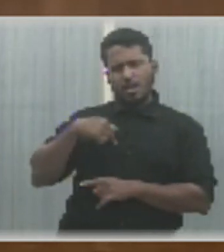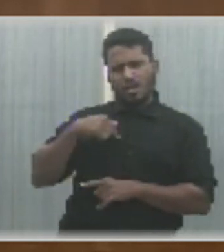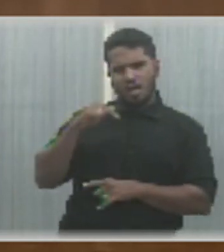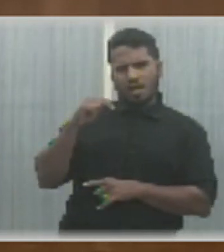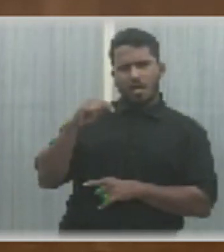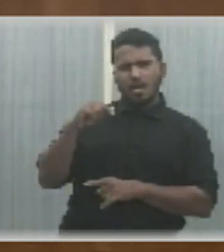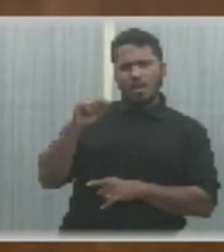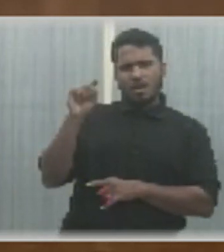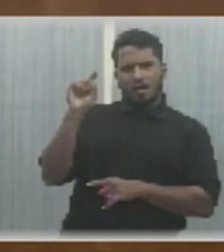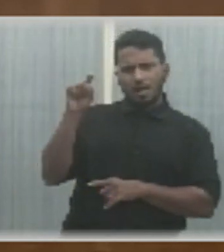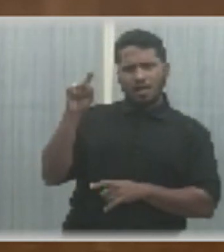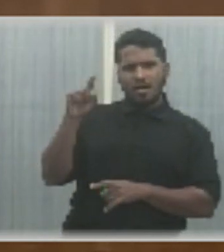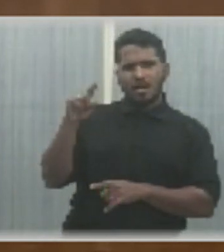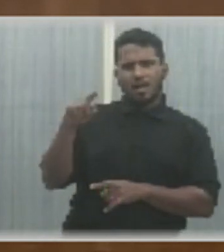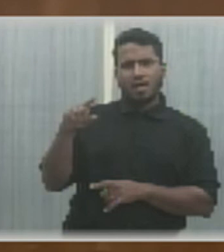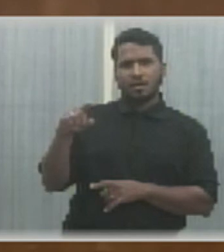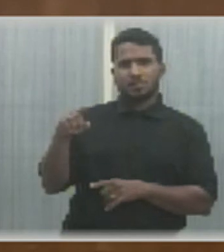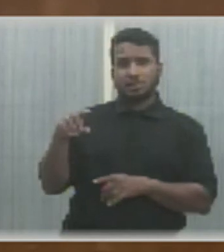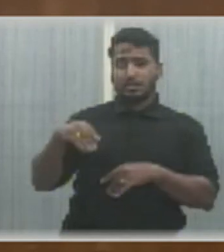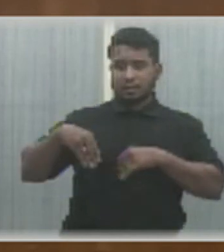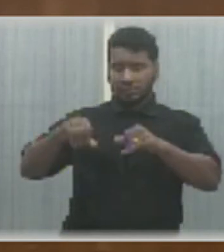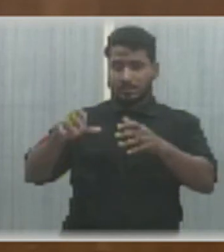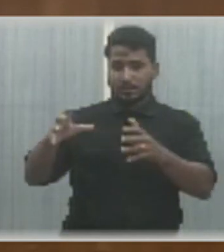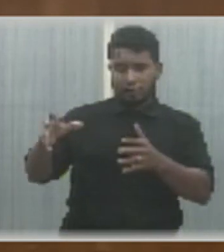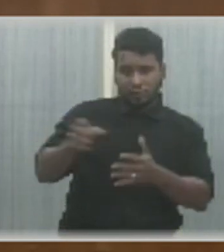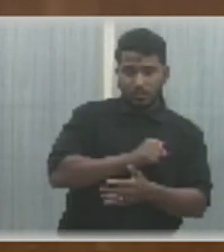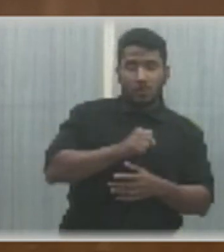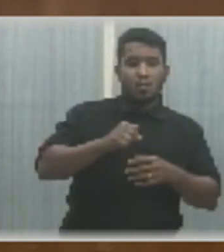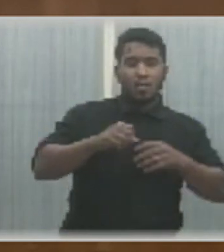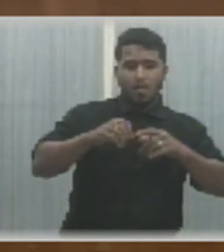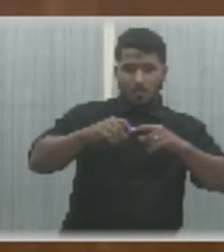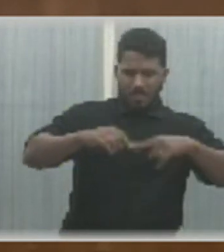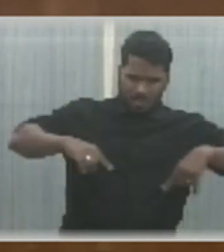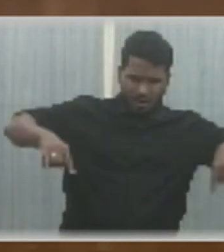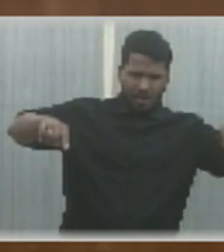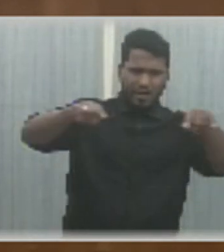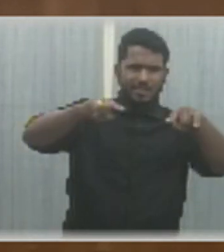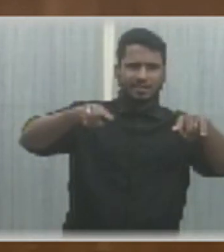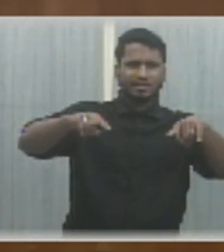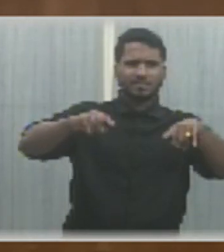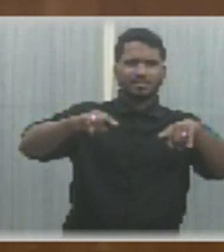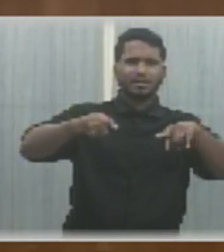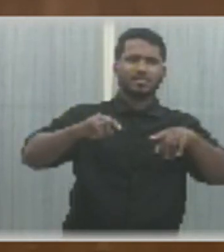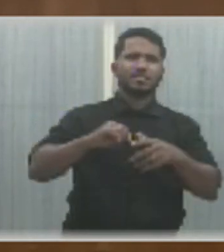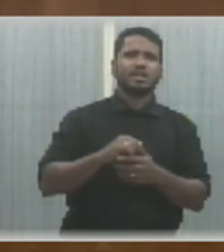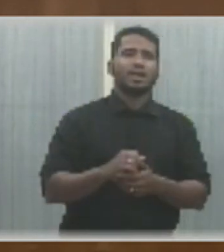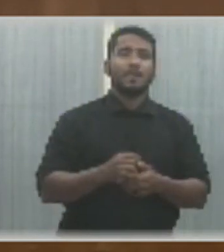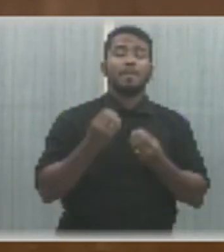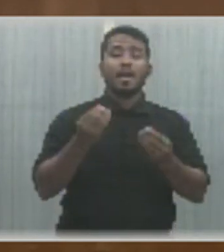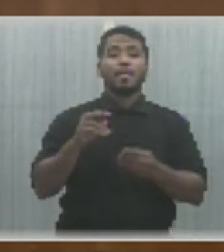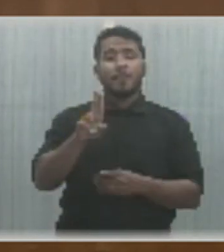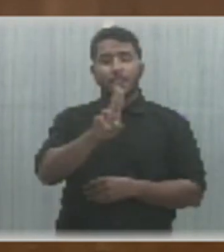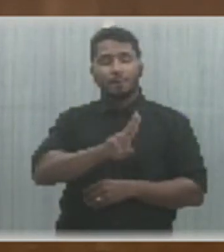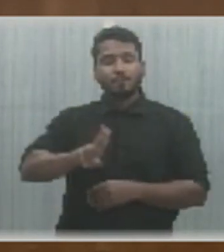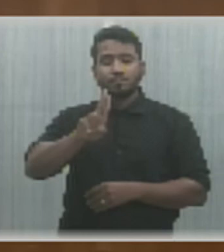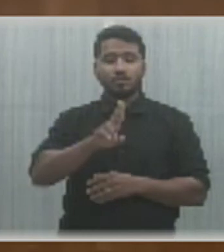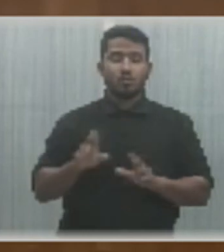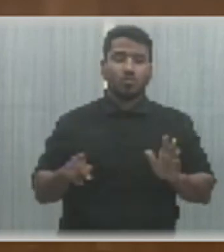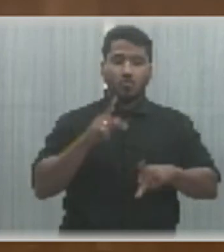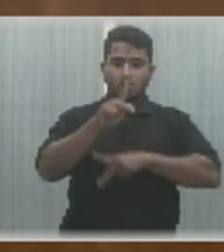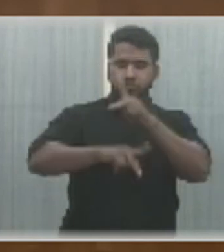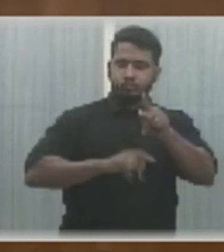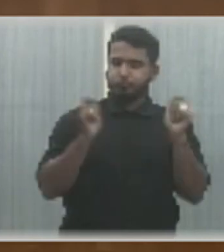foi desapropriada ali uma área, uma reserva para uso da